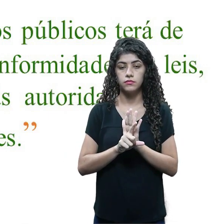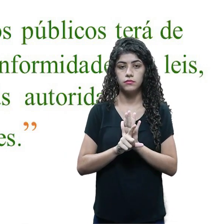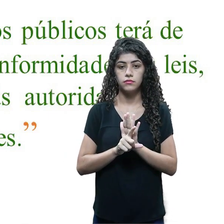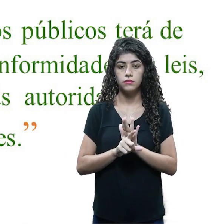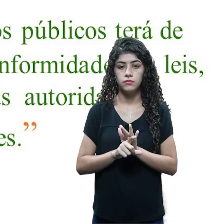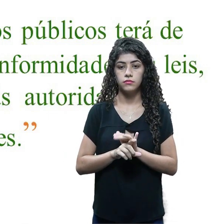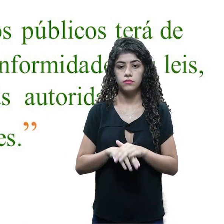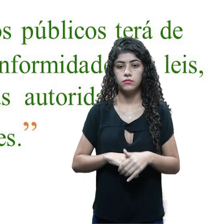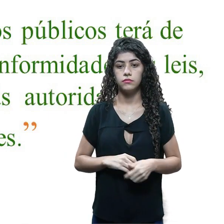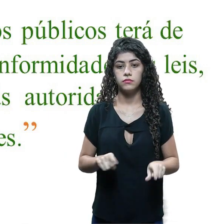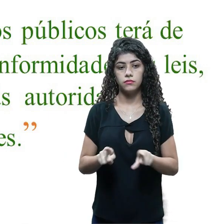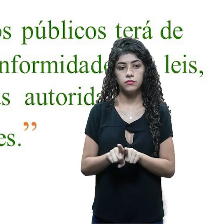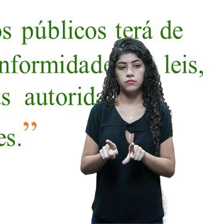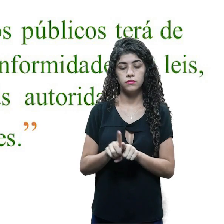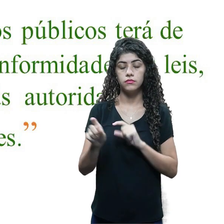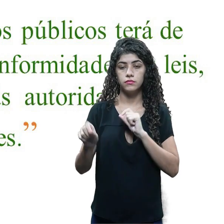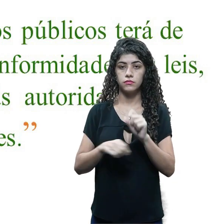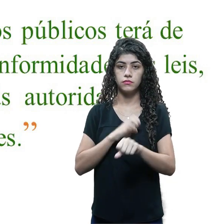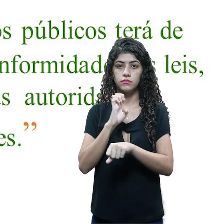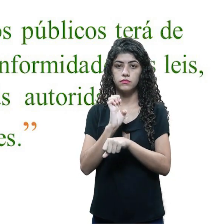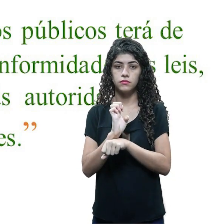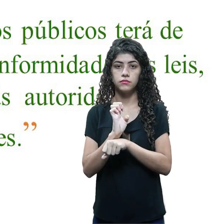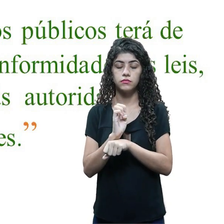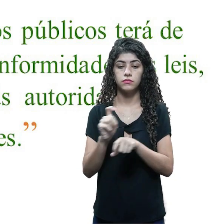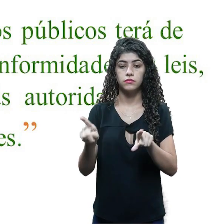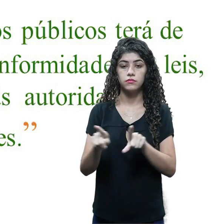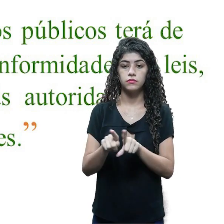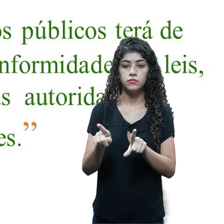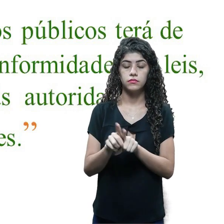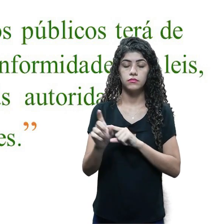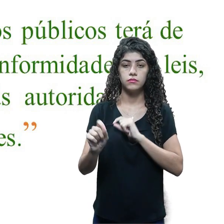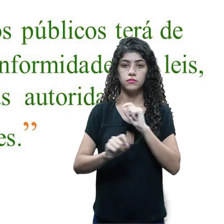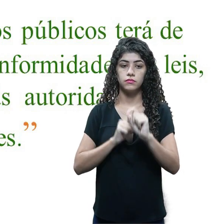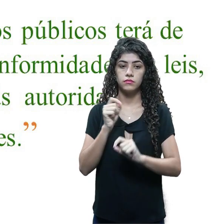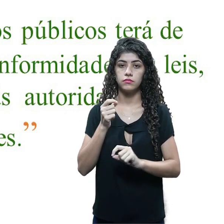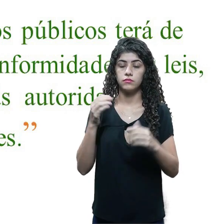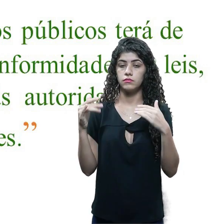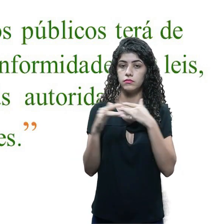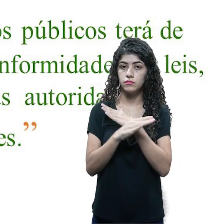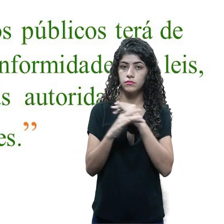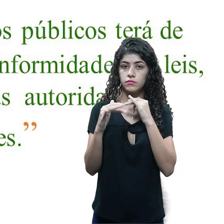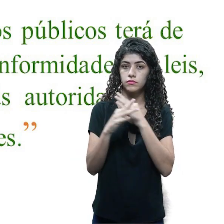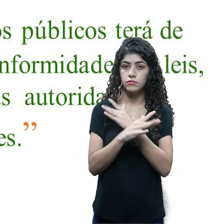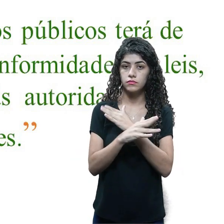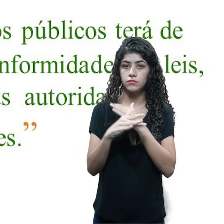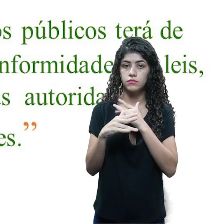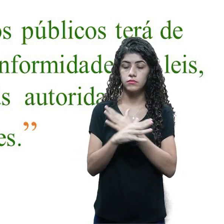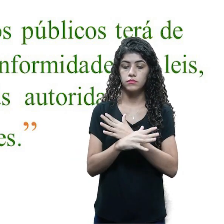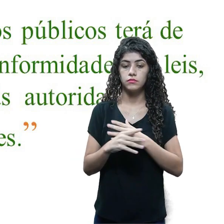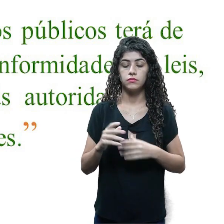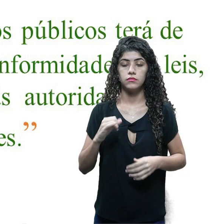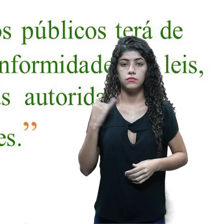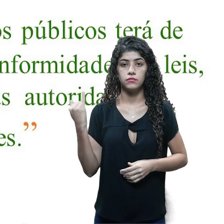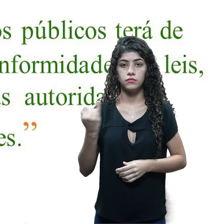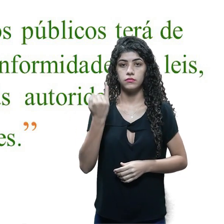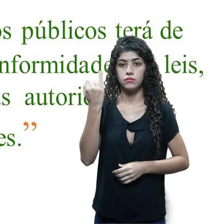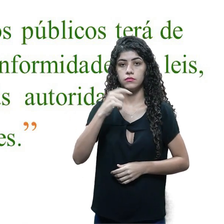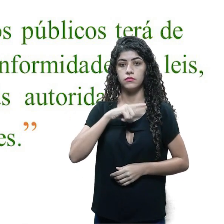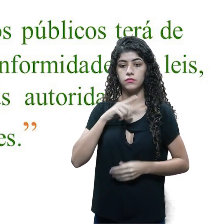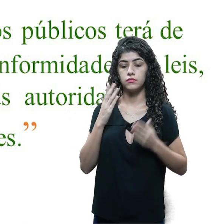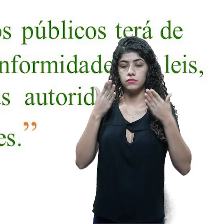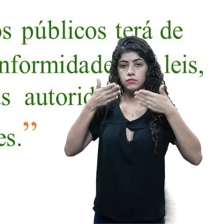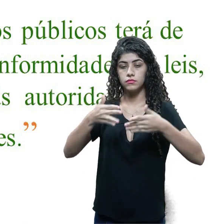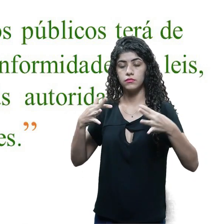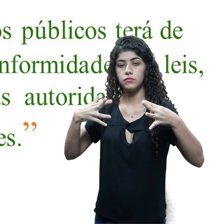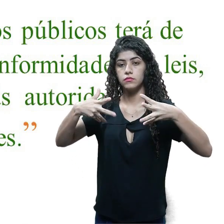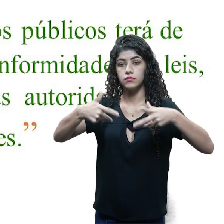Receita Federal, na legislação estadual e, por vezes, na legislação municipal. Então, é importante que a gente esteja